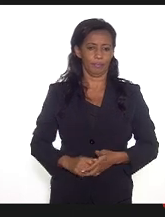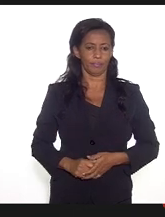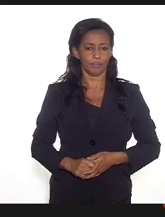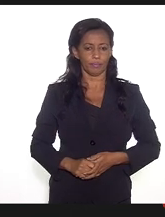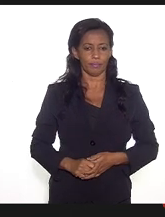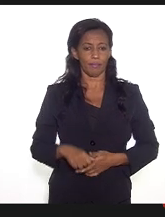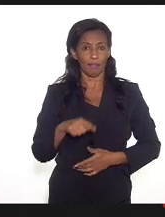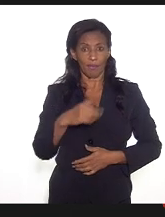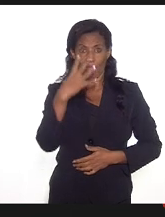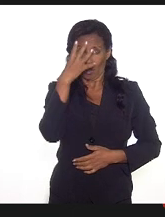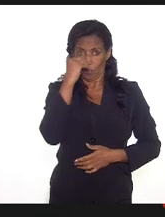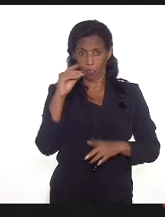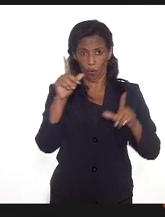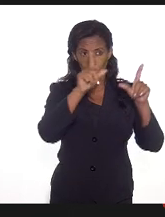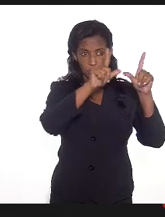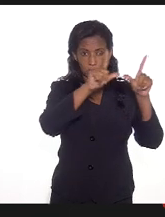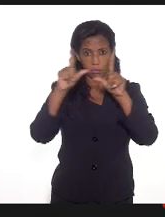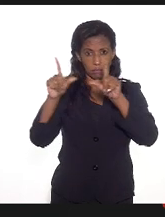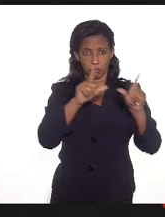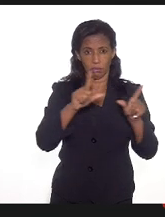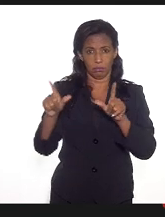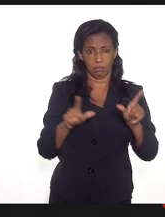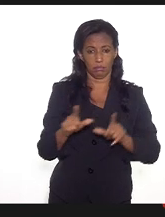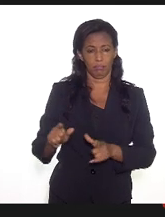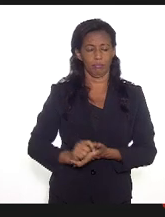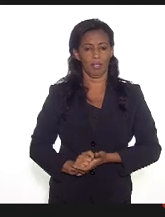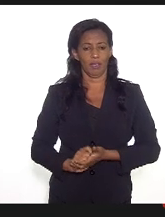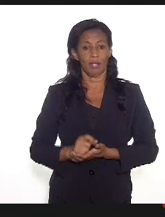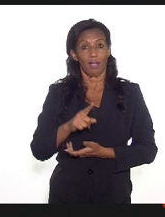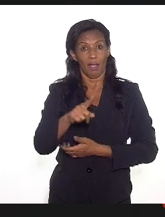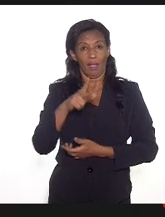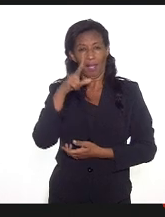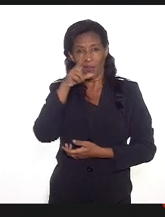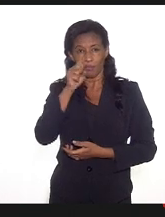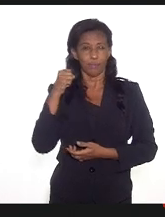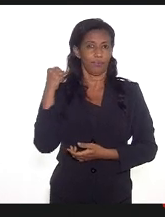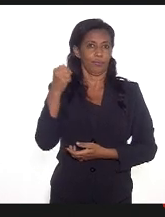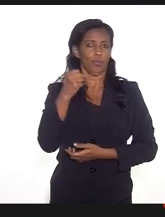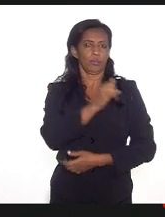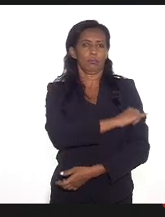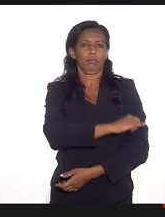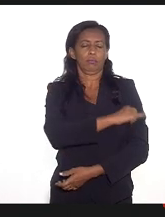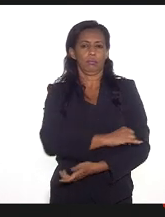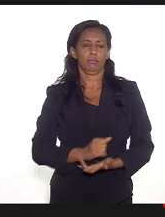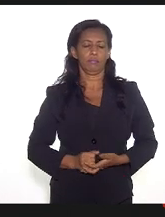Essa foto aqui ela é bem clara em relação ao potencial do Rio de Janeiro.